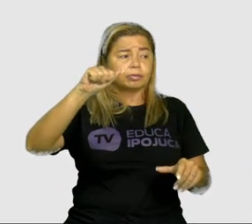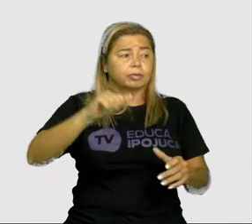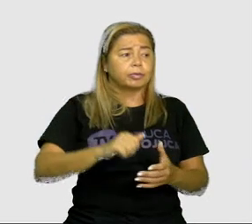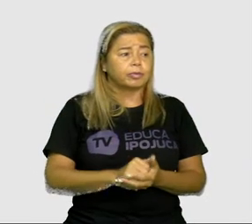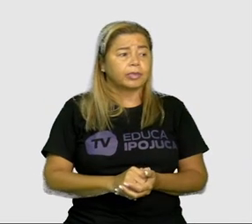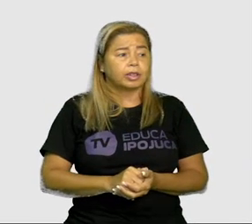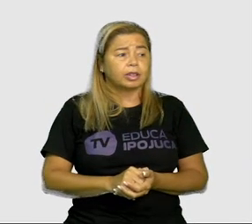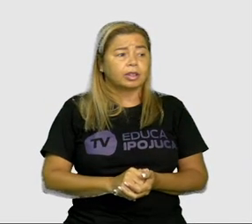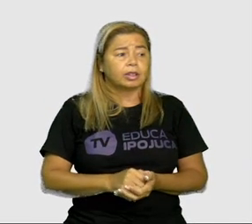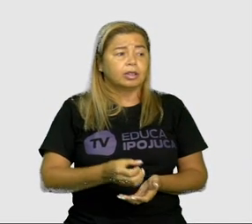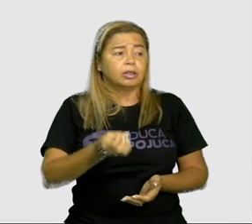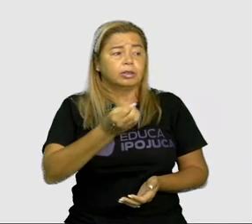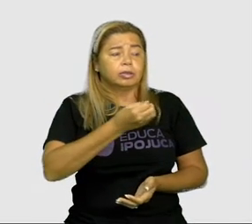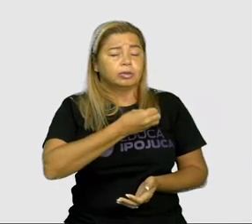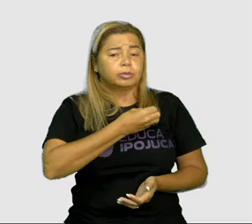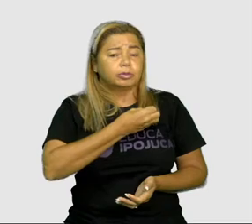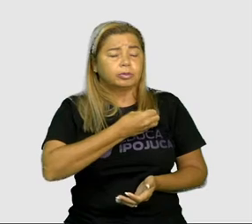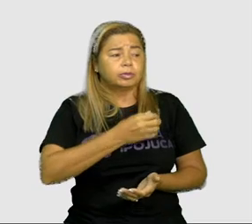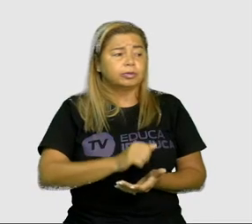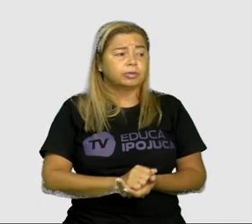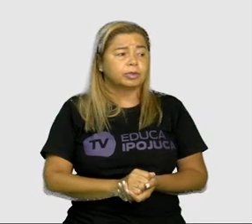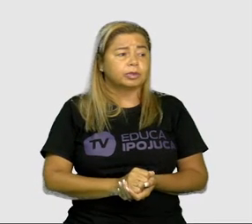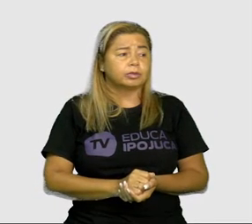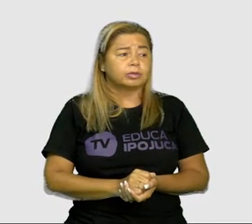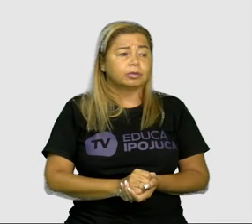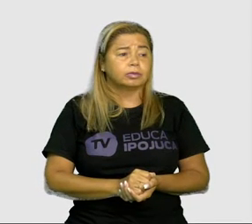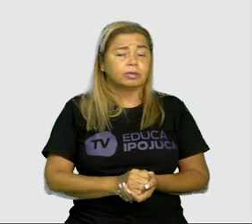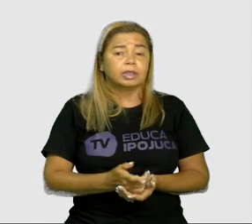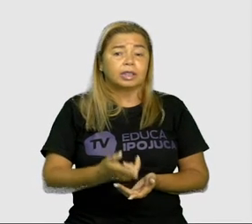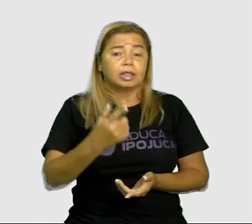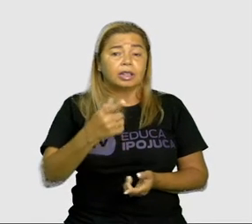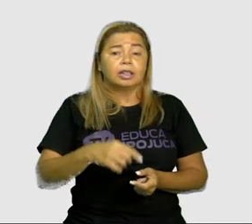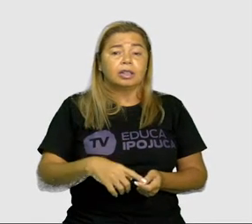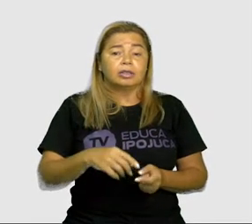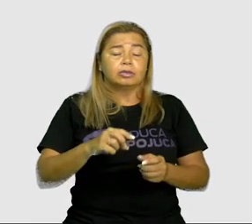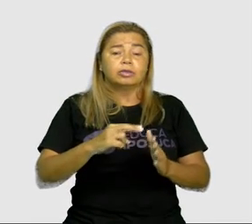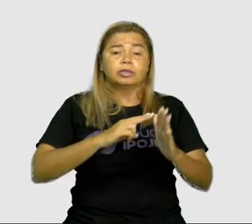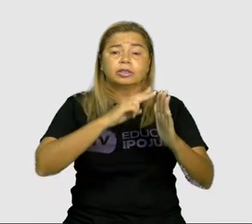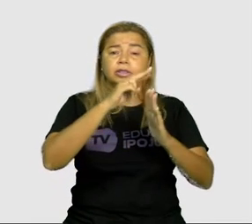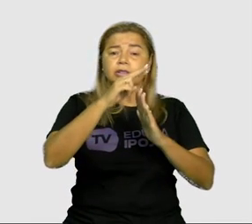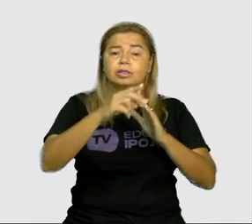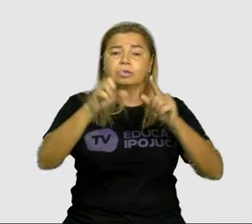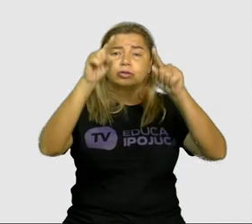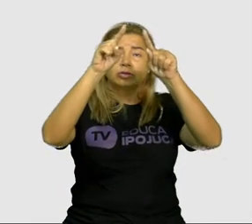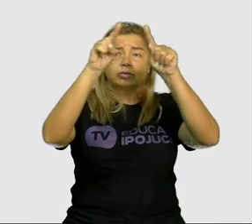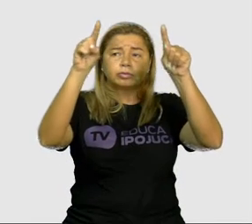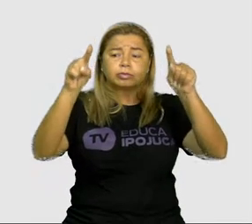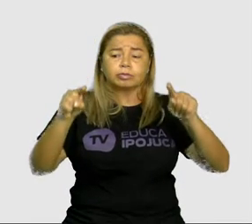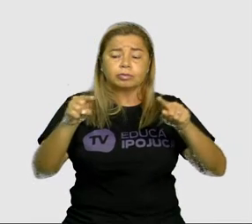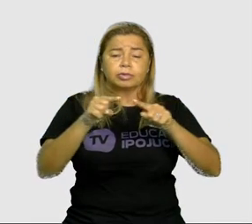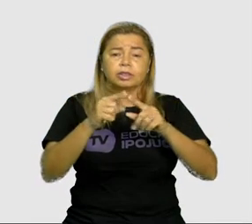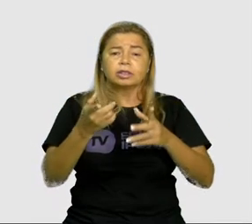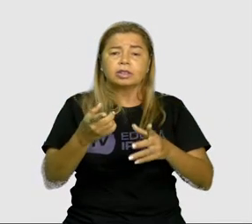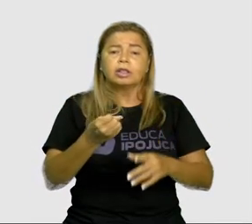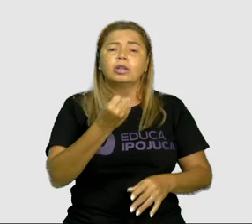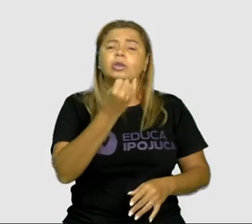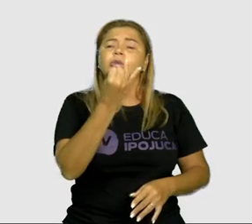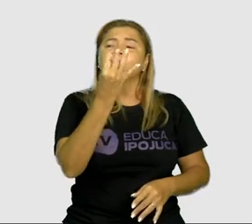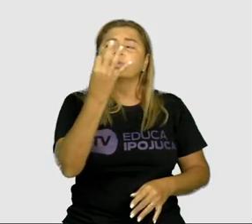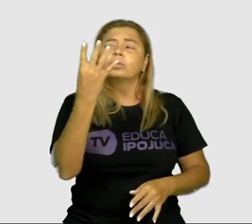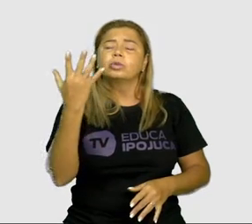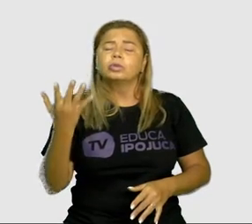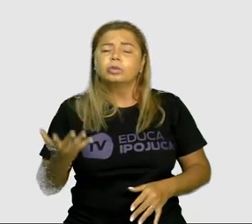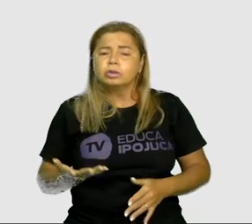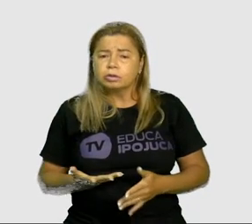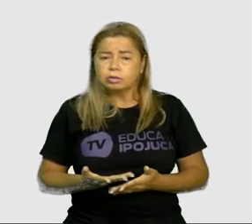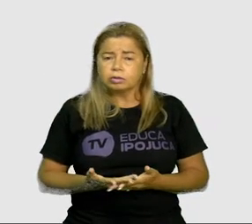esse primeiro desenho é de uma placa. Aí você vai ter que lembrar quanto é que vale uma